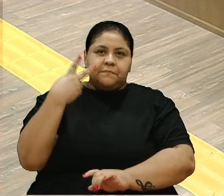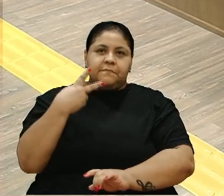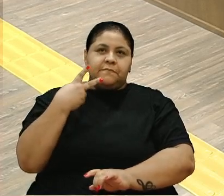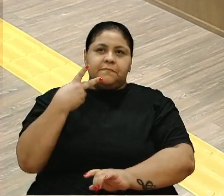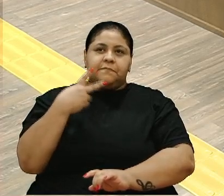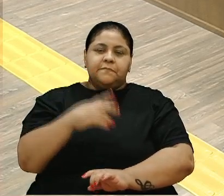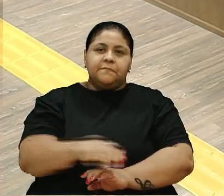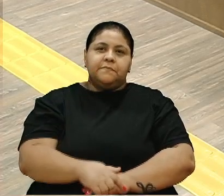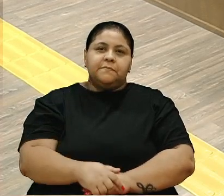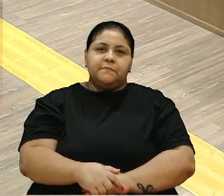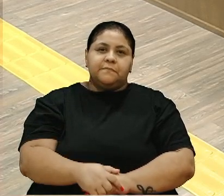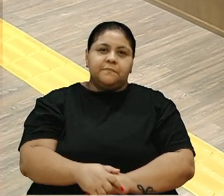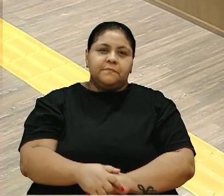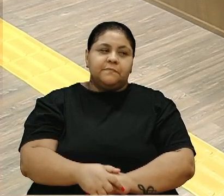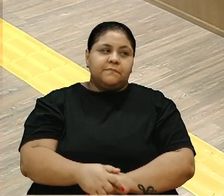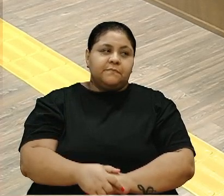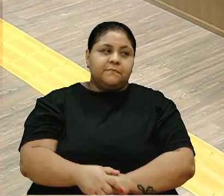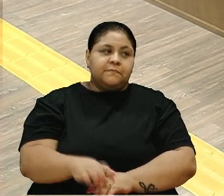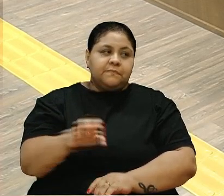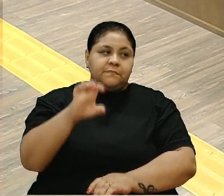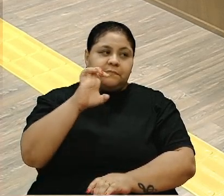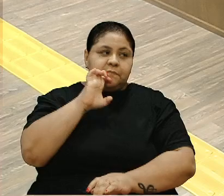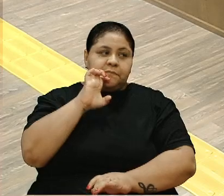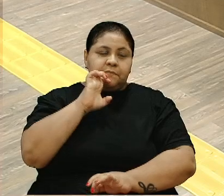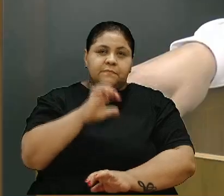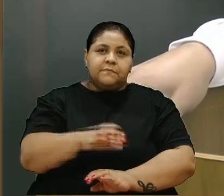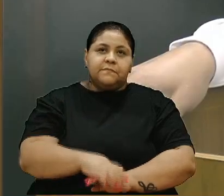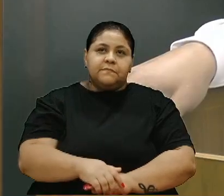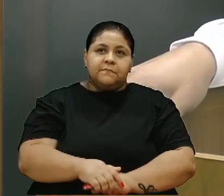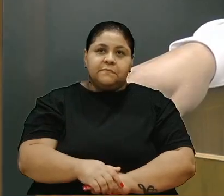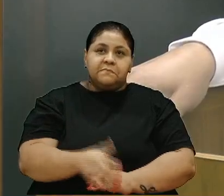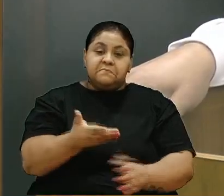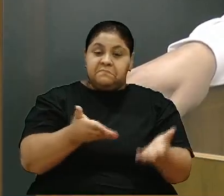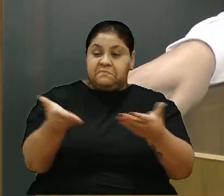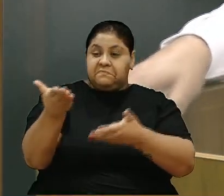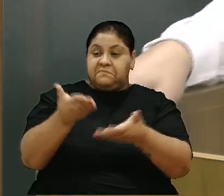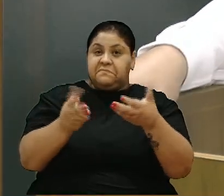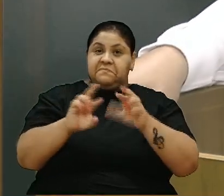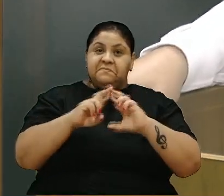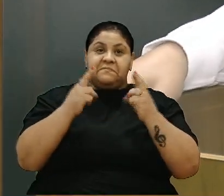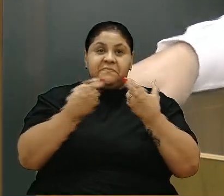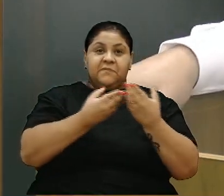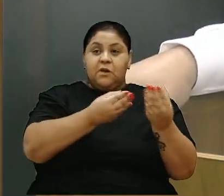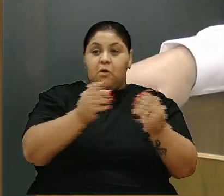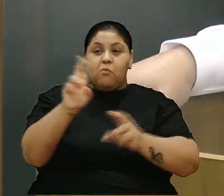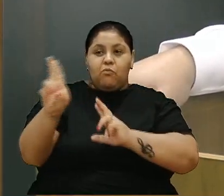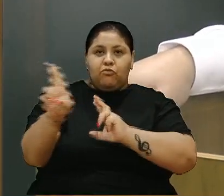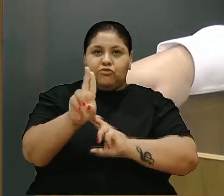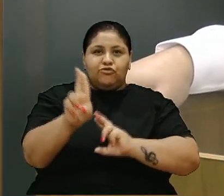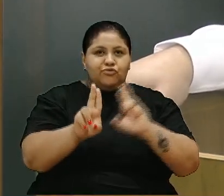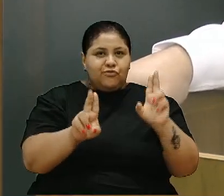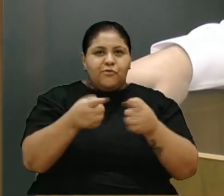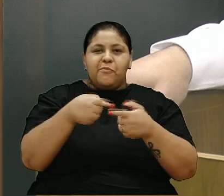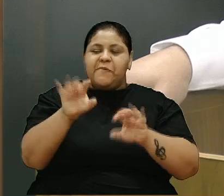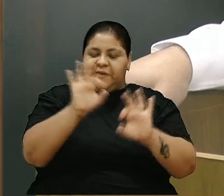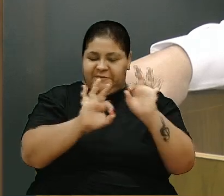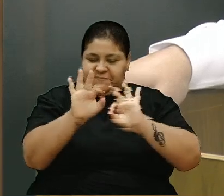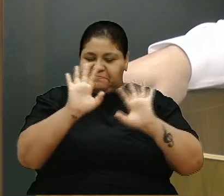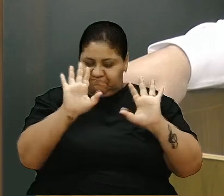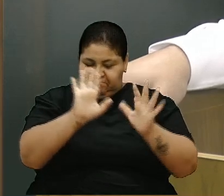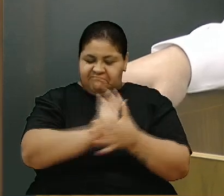vereadora vereadora Estela Balardim. É dinâmico essa sessão, né? São muitos nomes, mas nós vamos nos